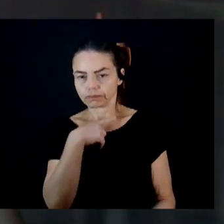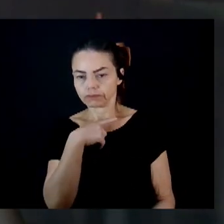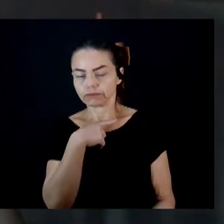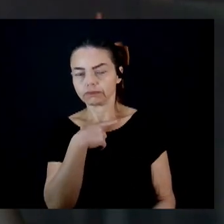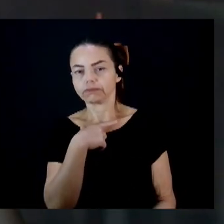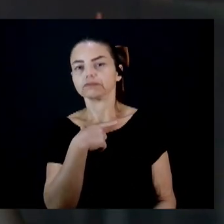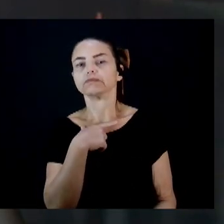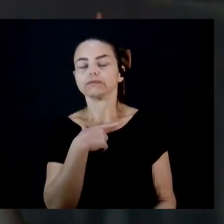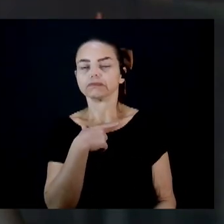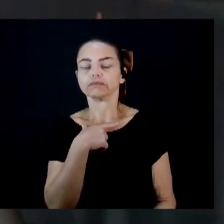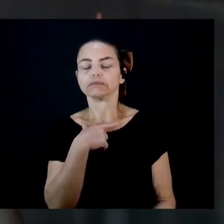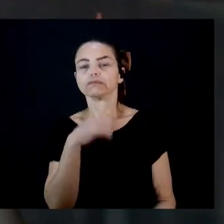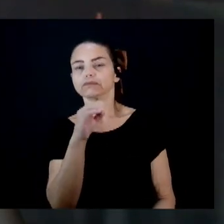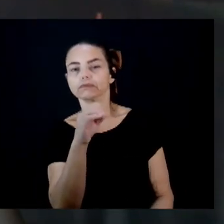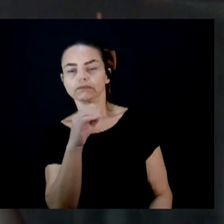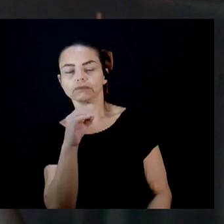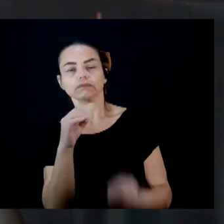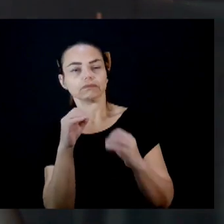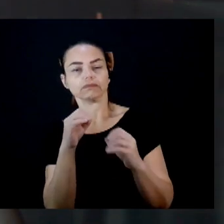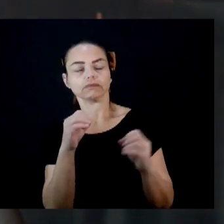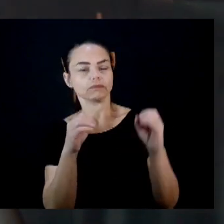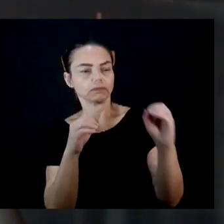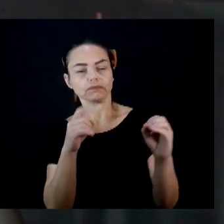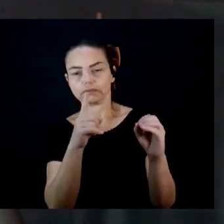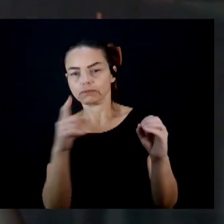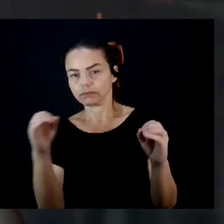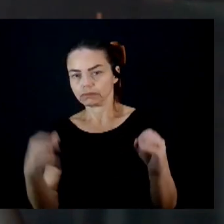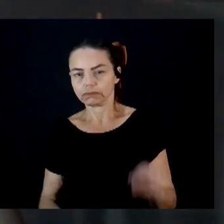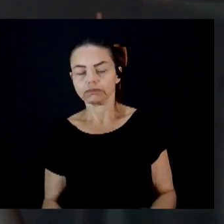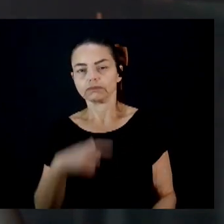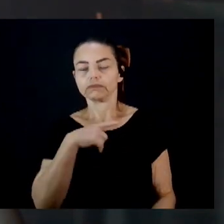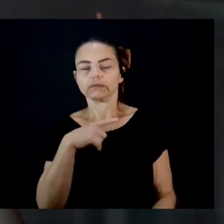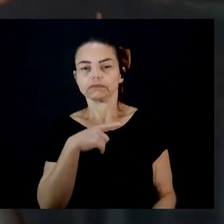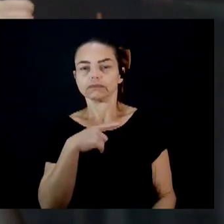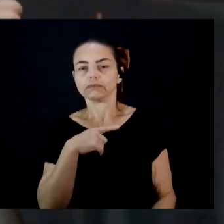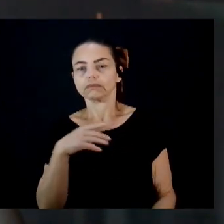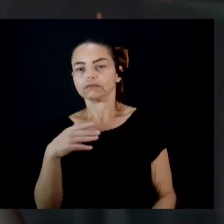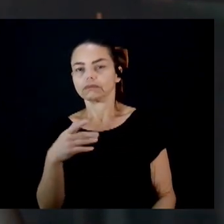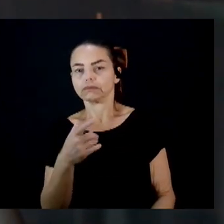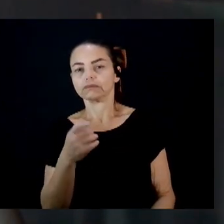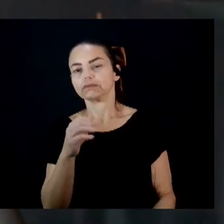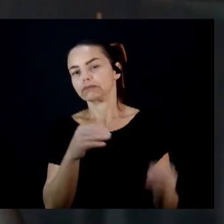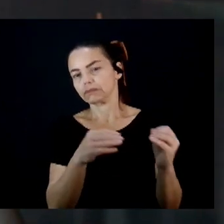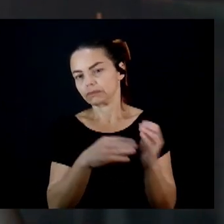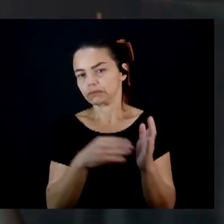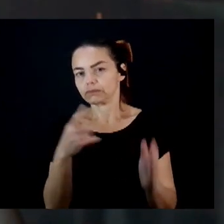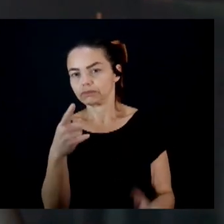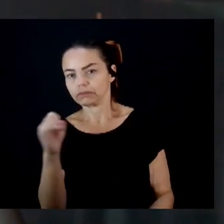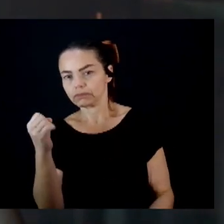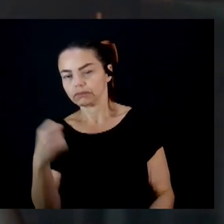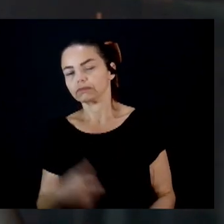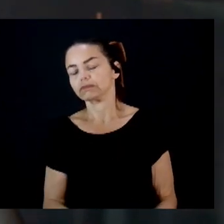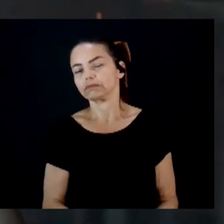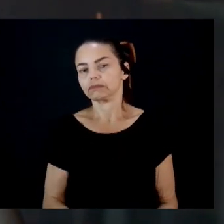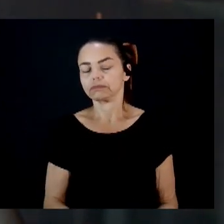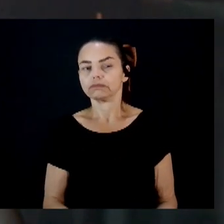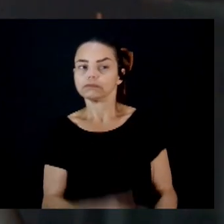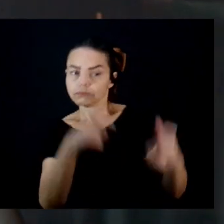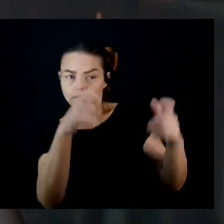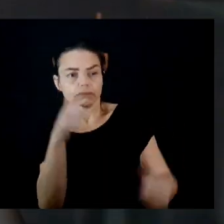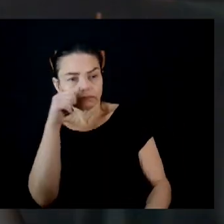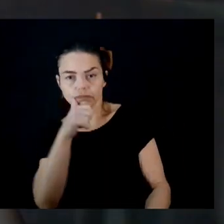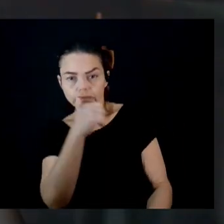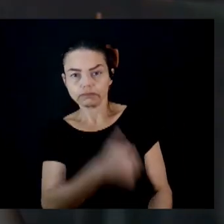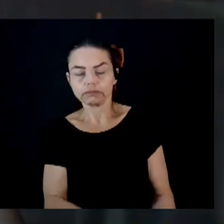colocar isso de 0 a 10. Se para o homem tem uma função que está indo até 8, onde que essa mulher vai existir de 1